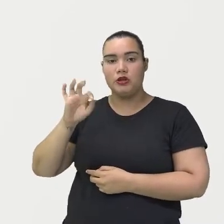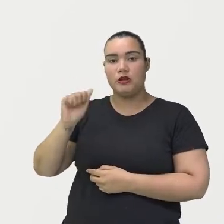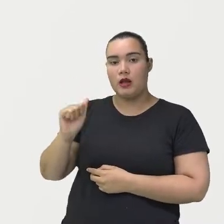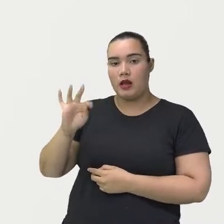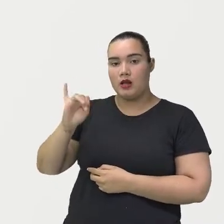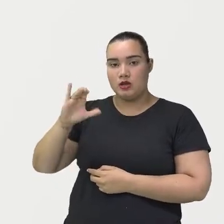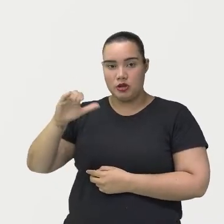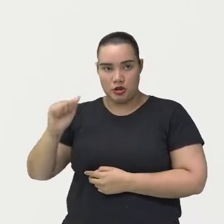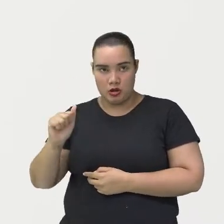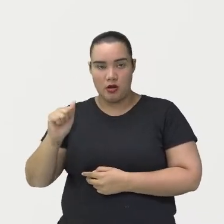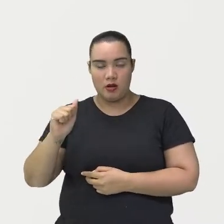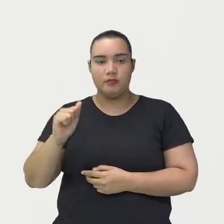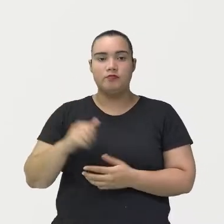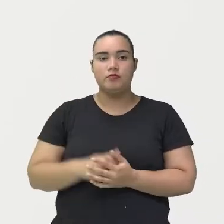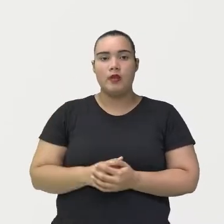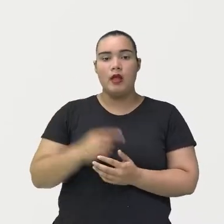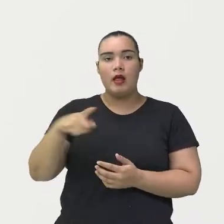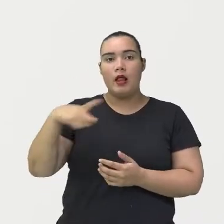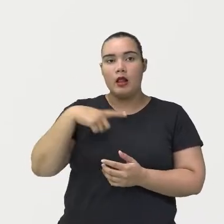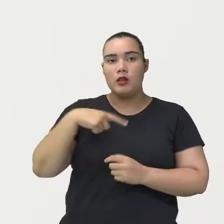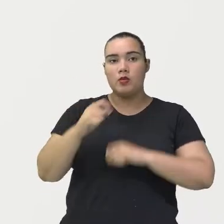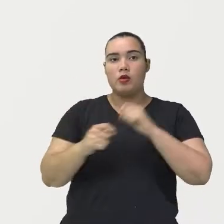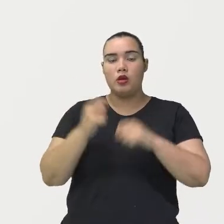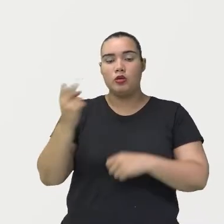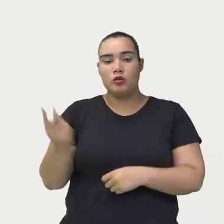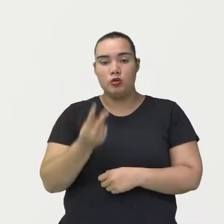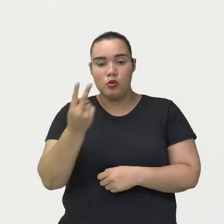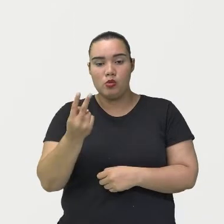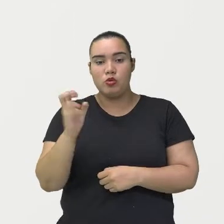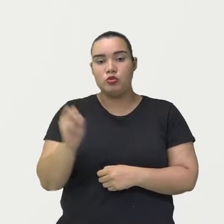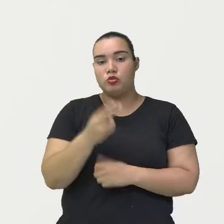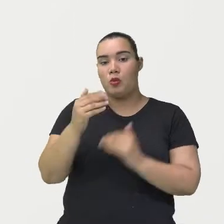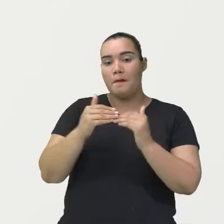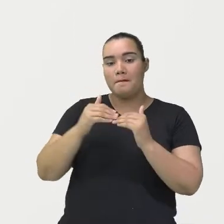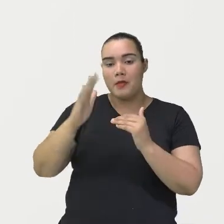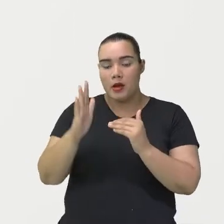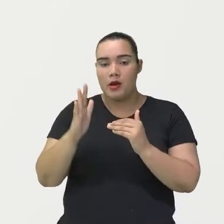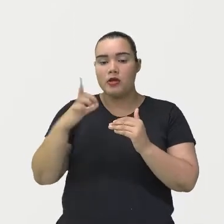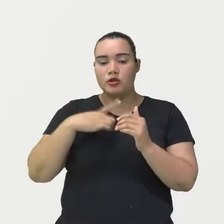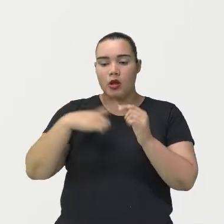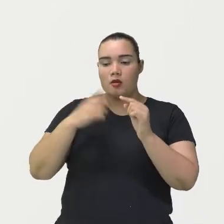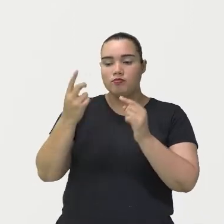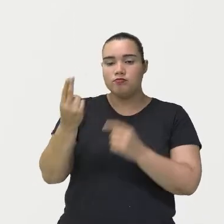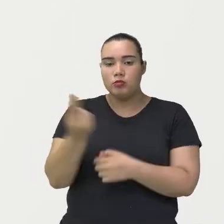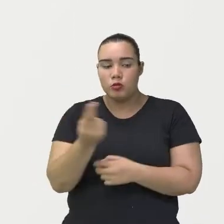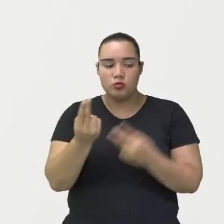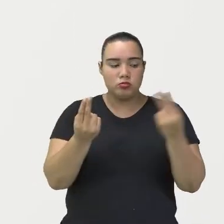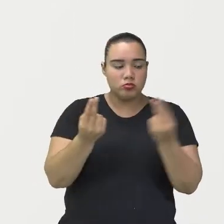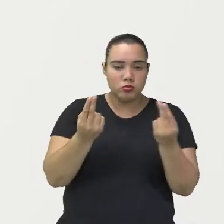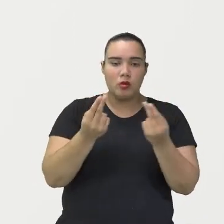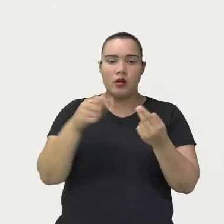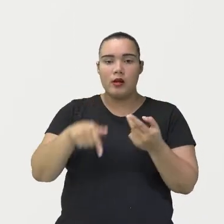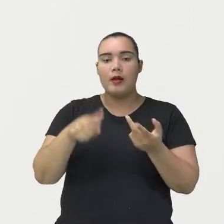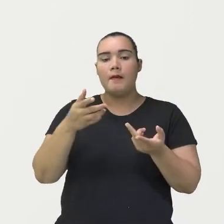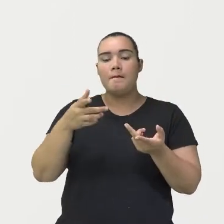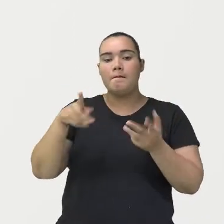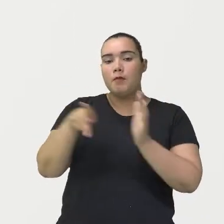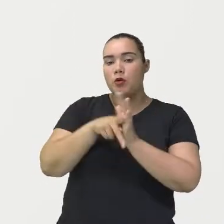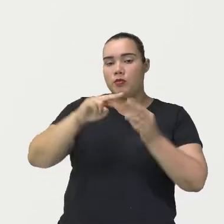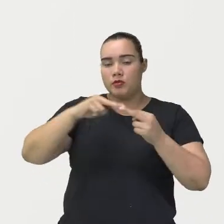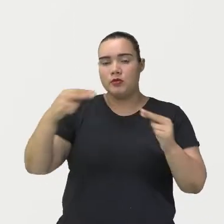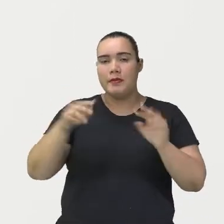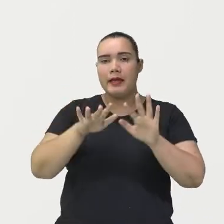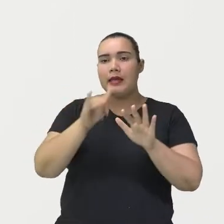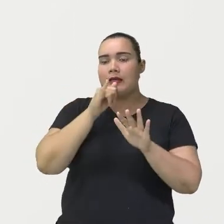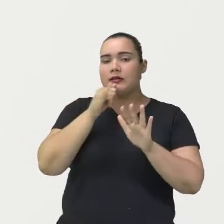pela interação de dois ou mais pares de gene. E como exemplo, a forma de crista das galinhas. Mas